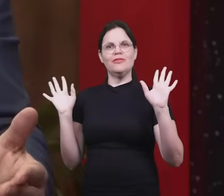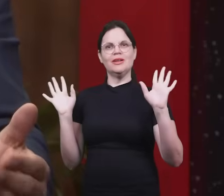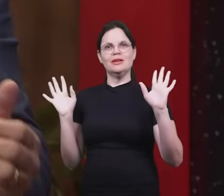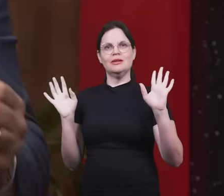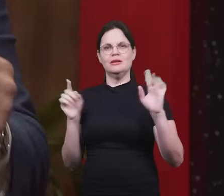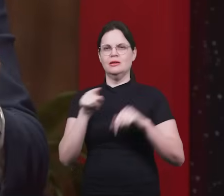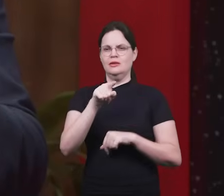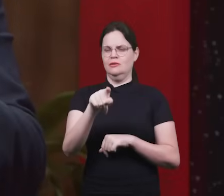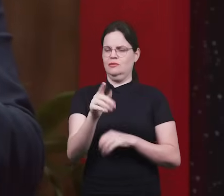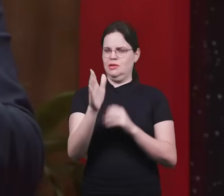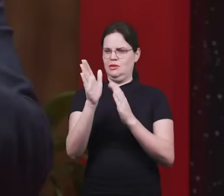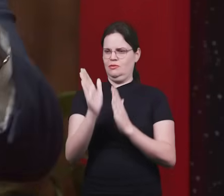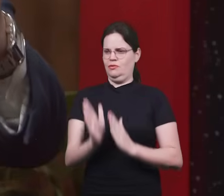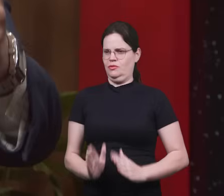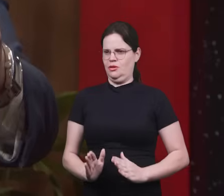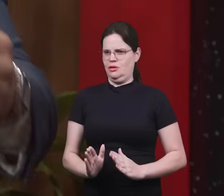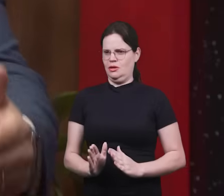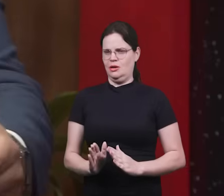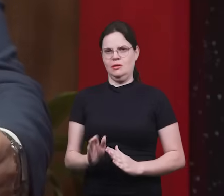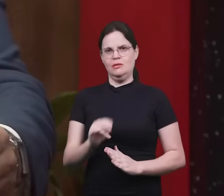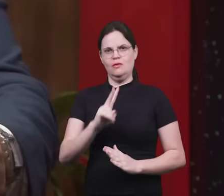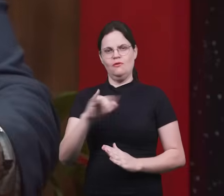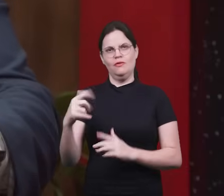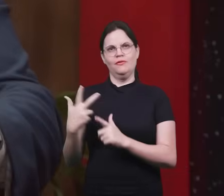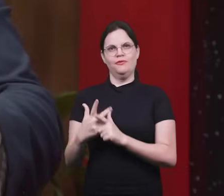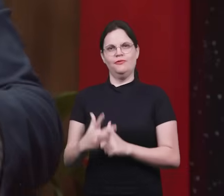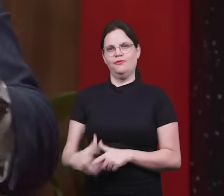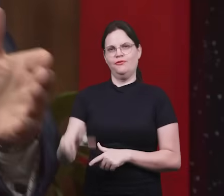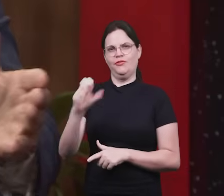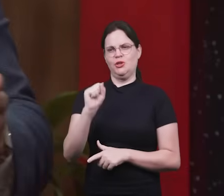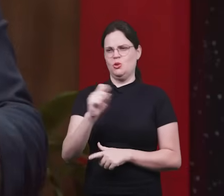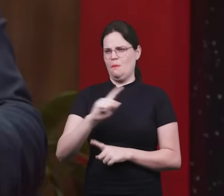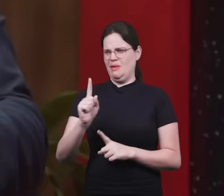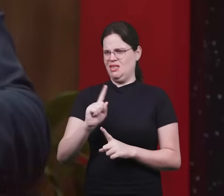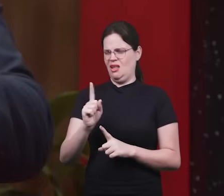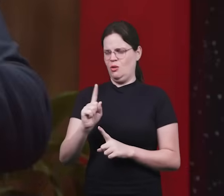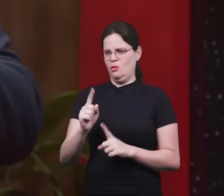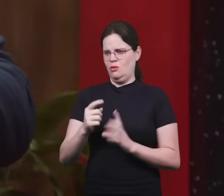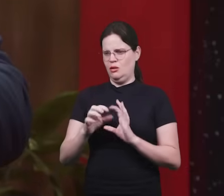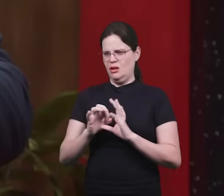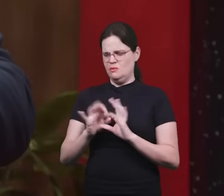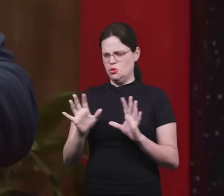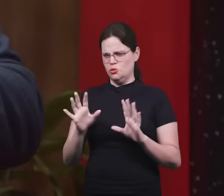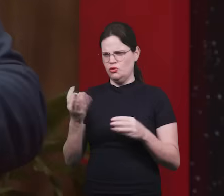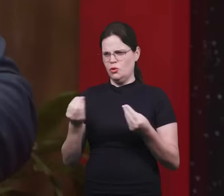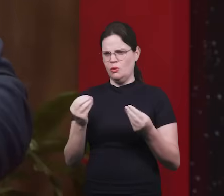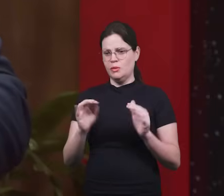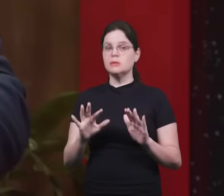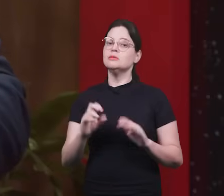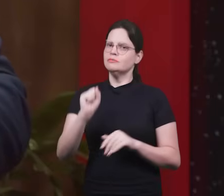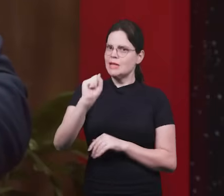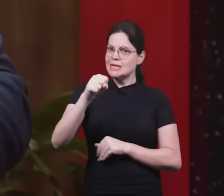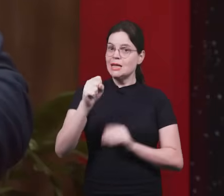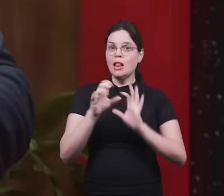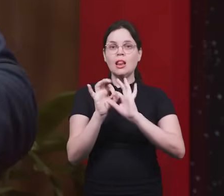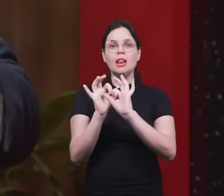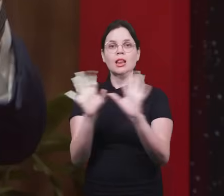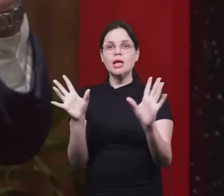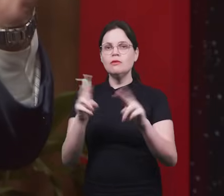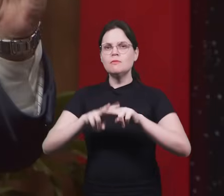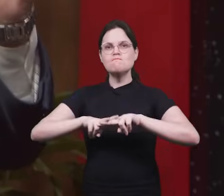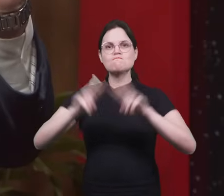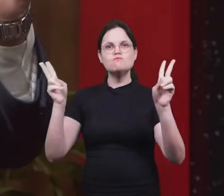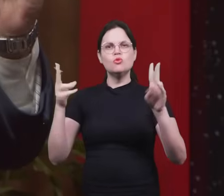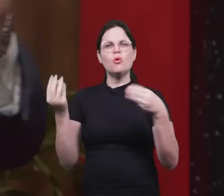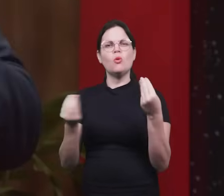manteve fiel, ele deveria ser vitorioso, não absolvido, mas sim. Por quê? Quando